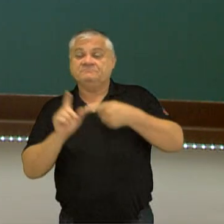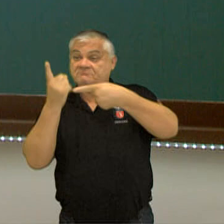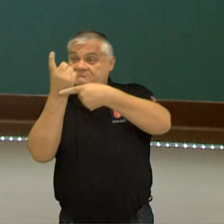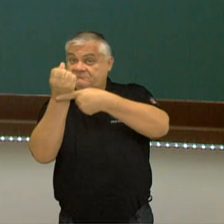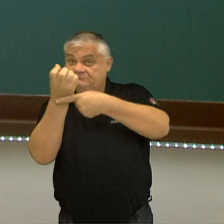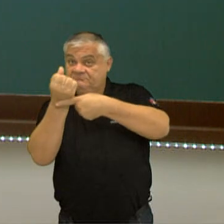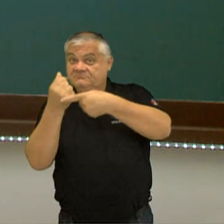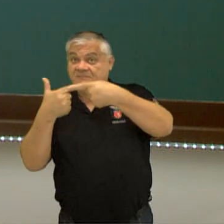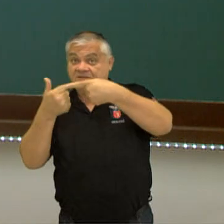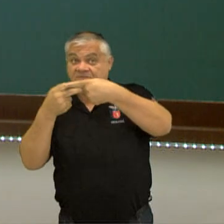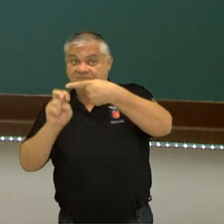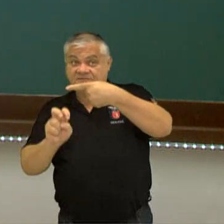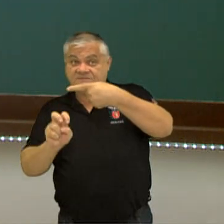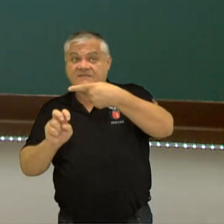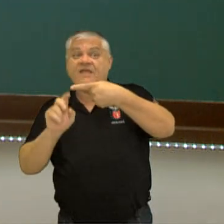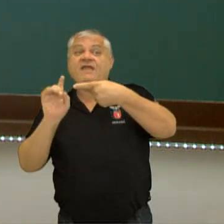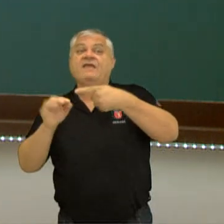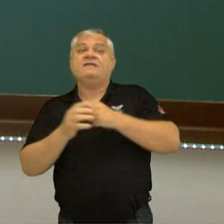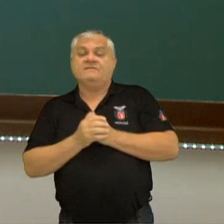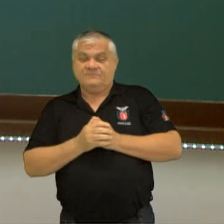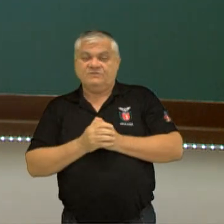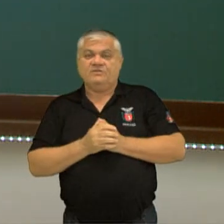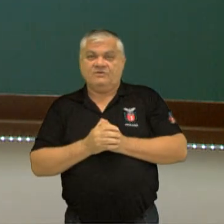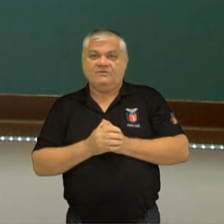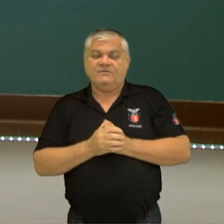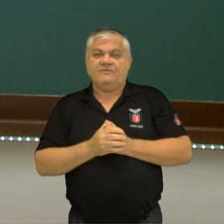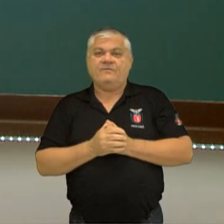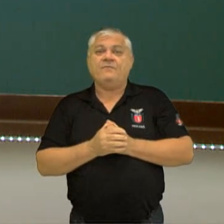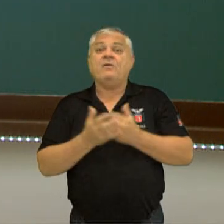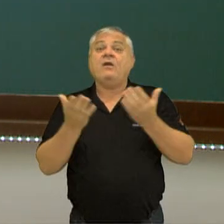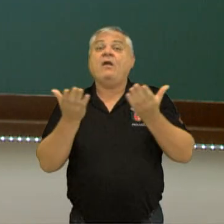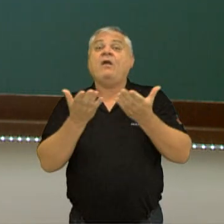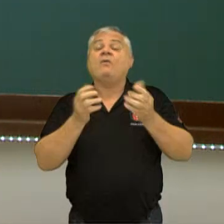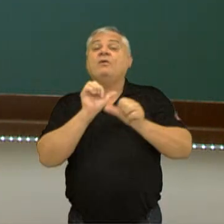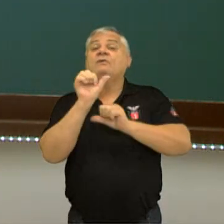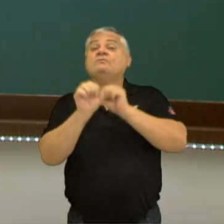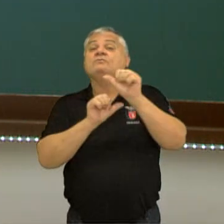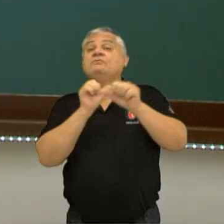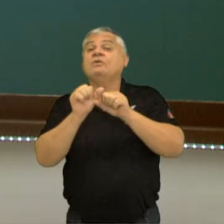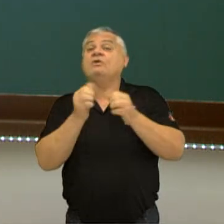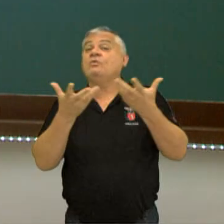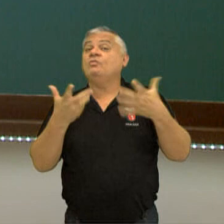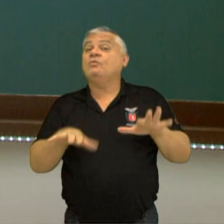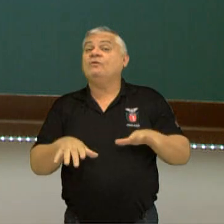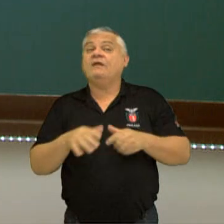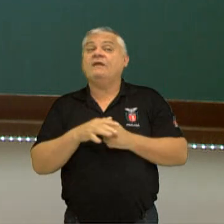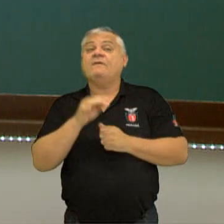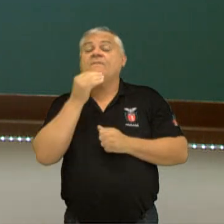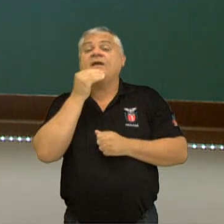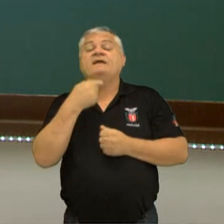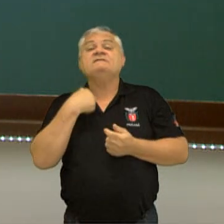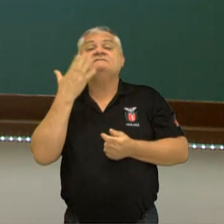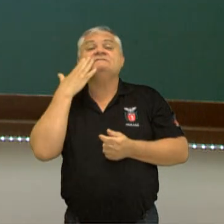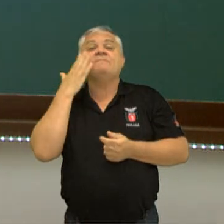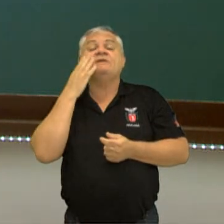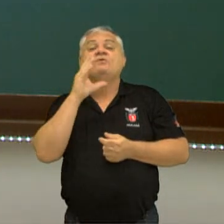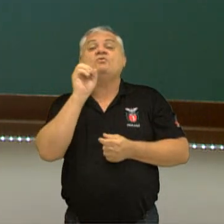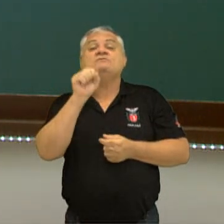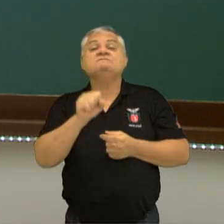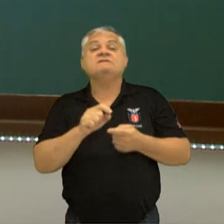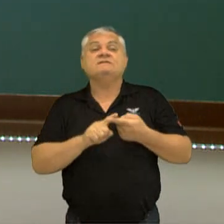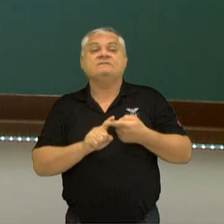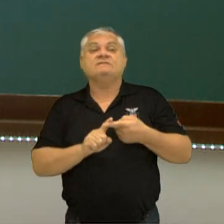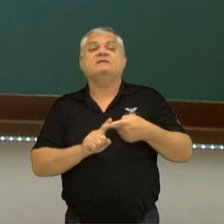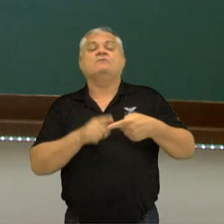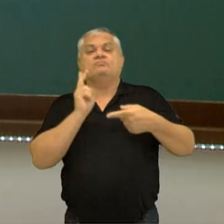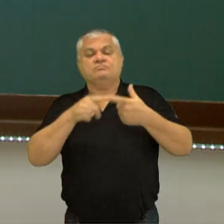cosseno ao quadrado de x é 16 sobre 25. Não quero cosseno ao quadrado de x, eu quero cosseno de x. Então,